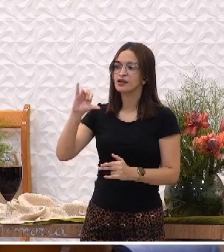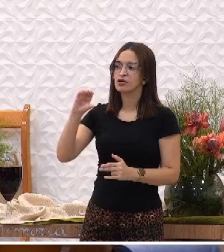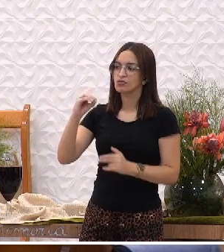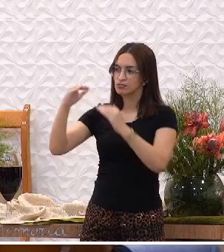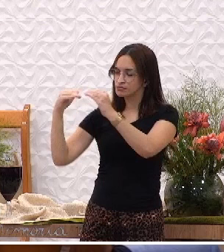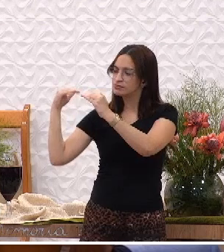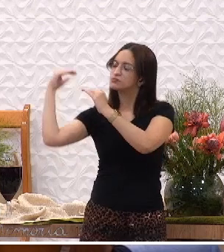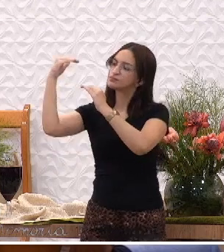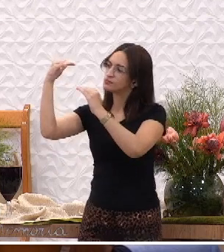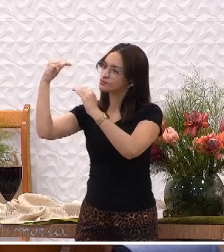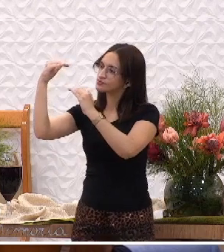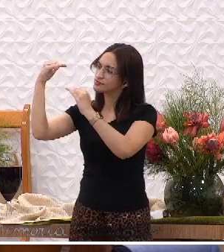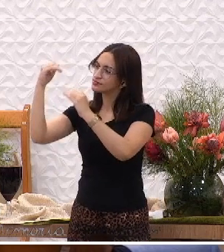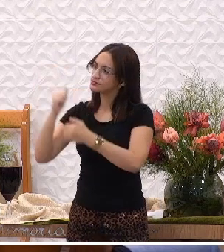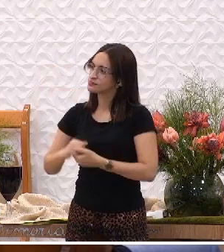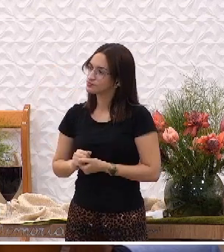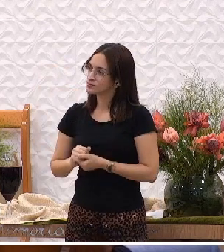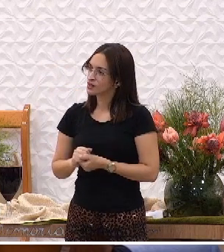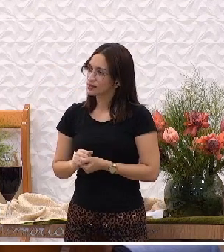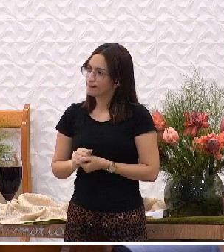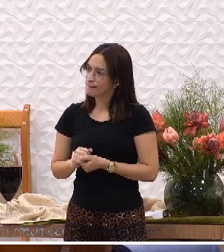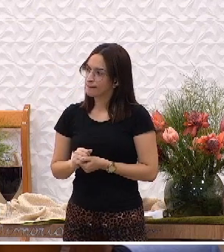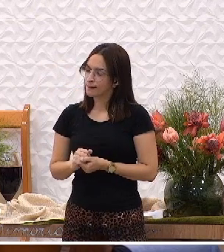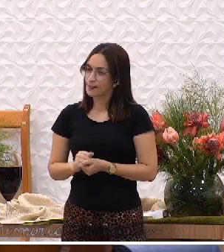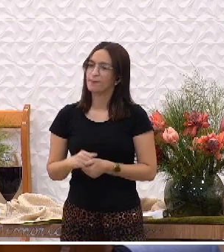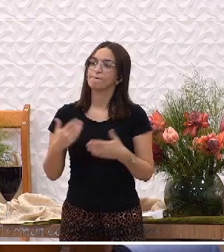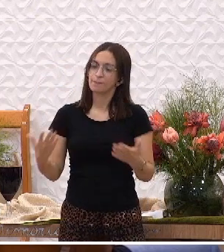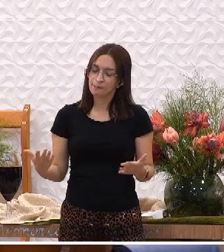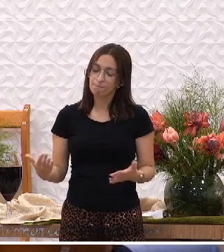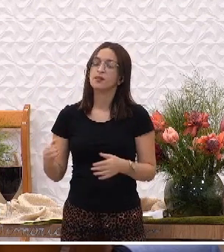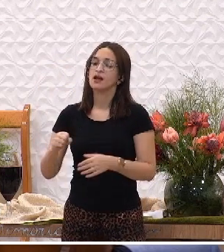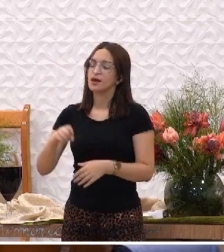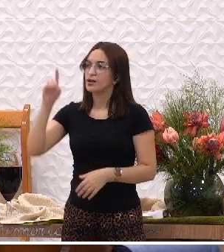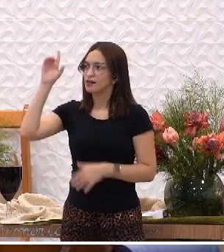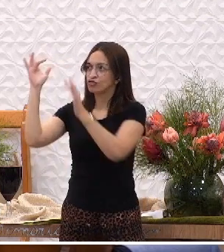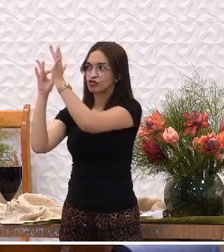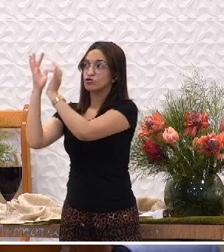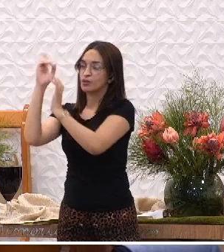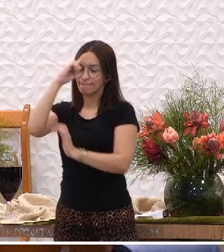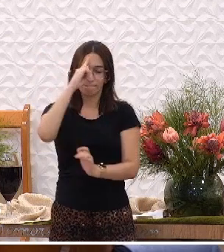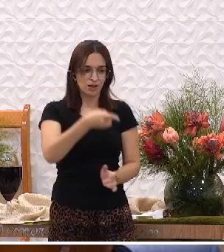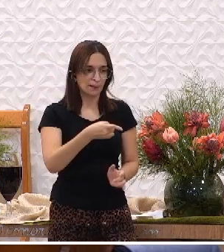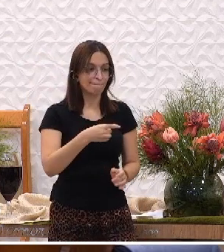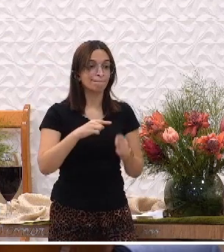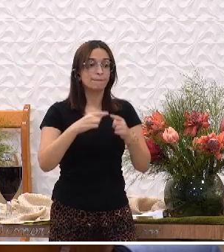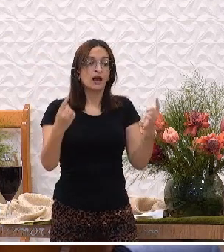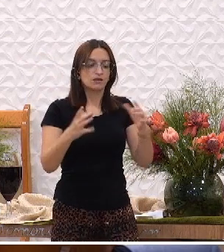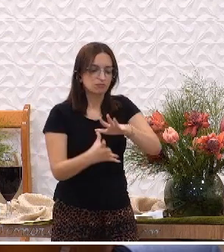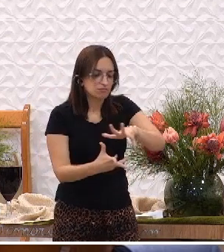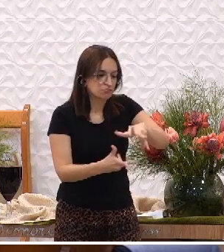para nós, o poder, o governo da igreja, ele começa em Cristo, né, obviamente, mas a um nível humano, terreno, ele não vem de cima para